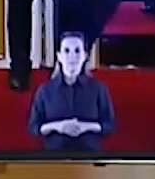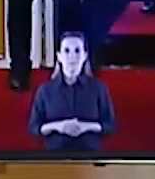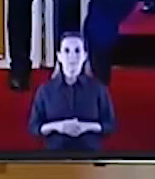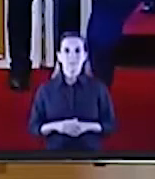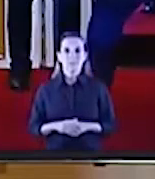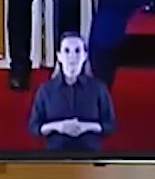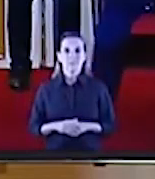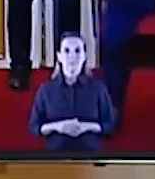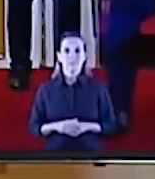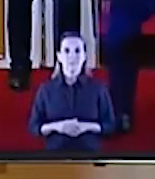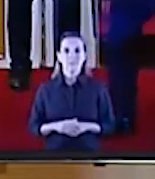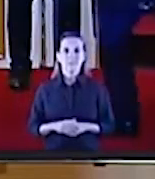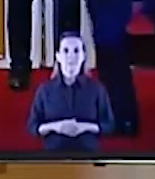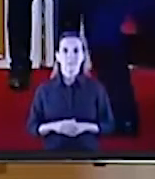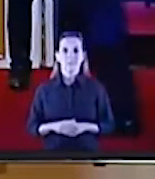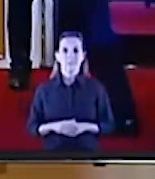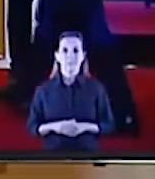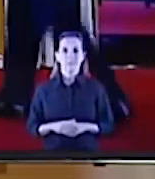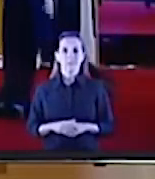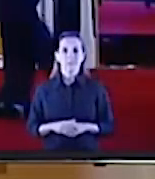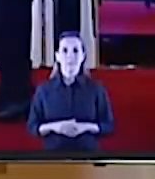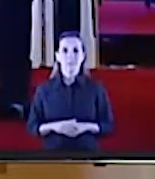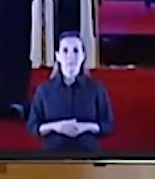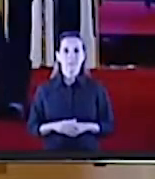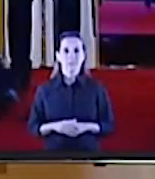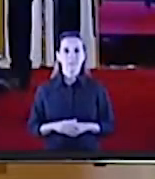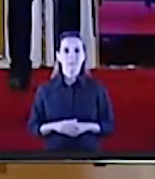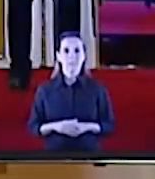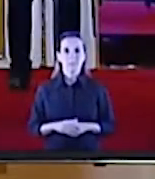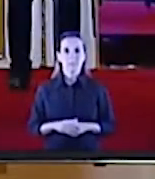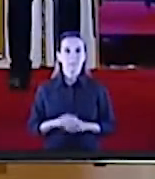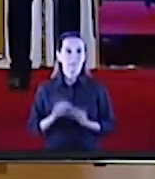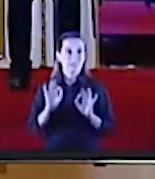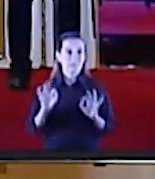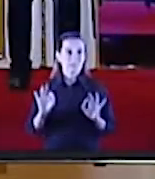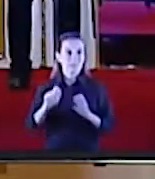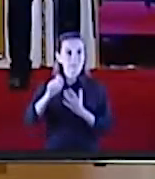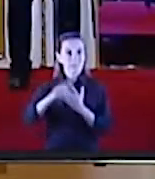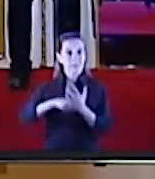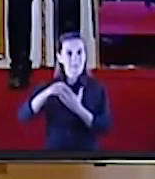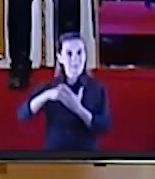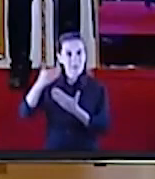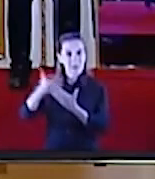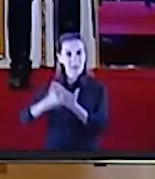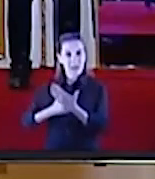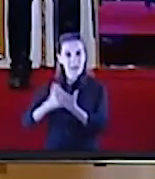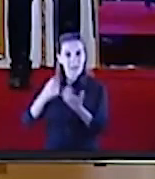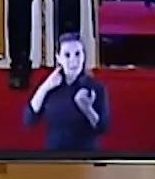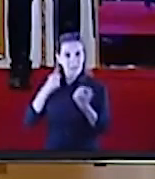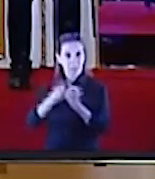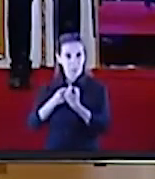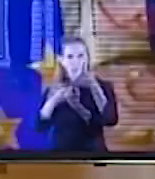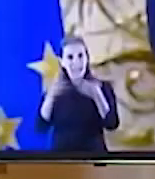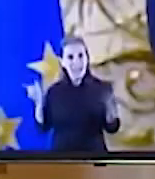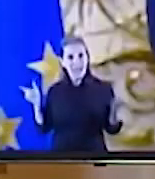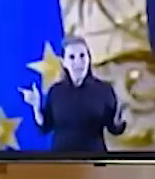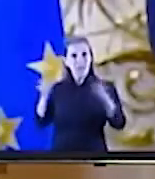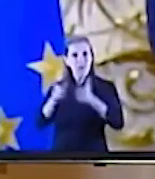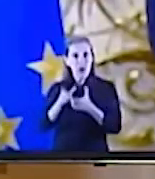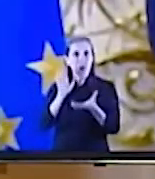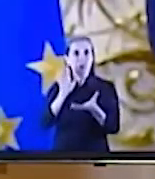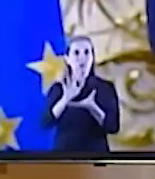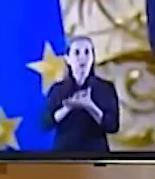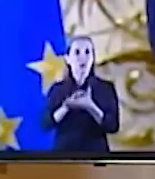tem sempre uma moeda de troca né tem sempre uma moeda de troca Aqui no Brasil é a grande preocupação dos europeus em relação